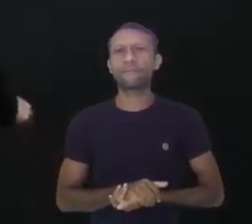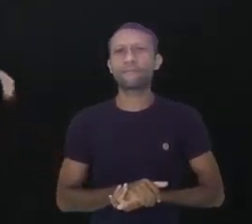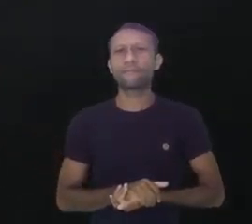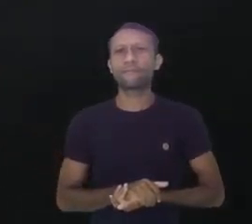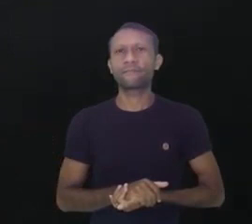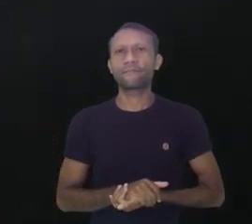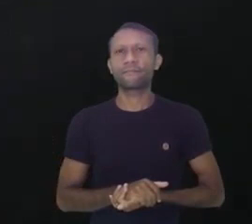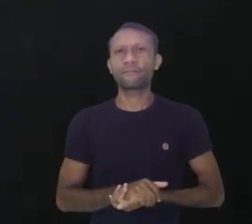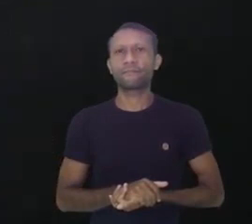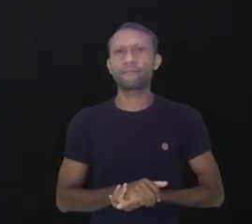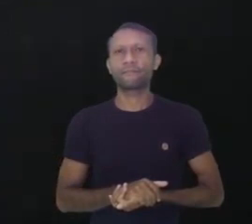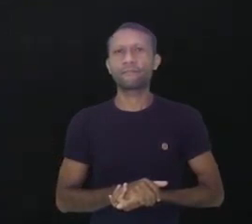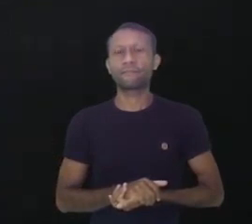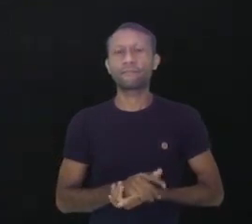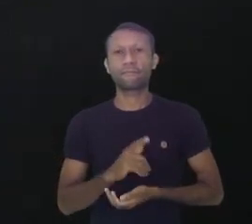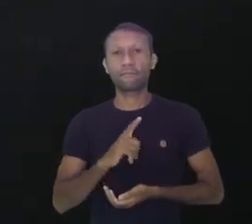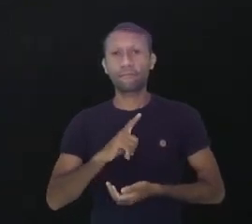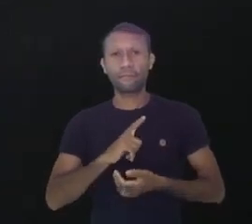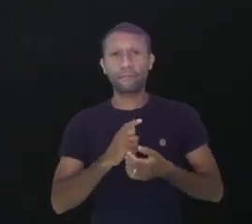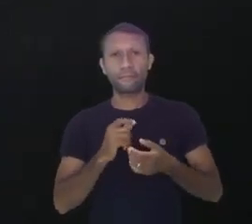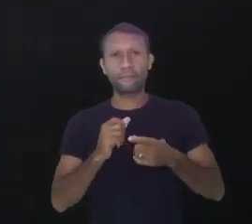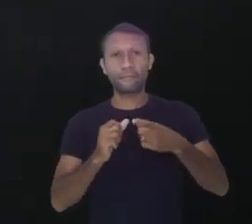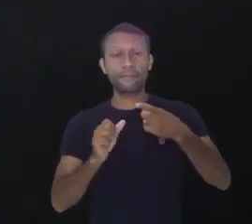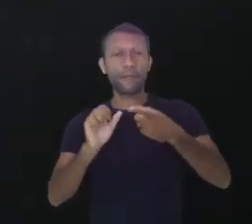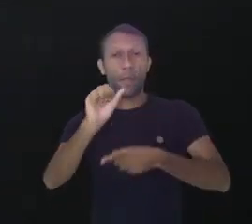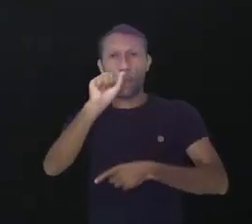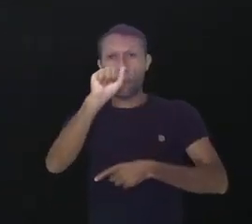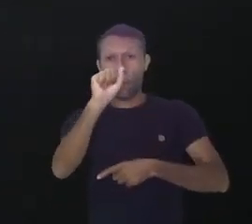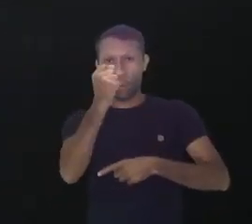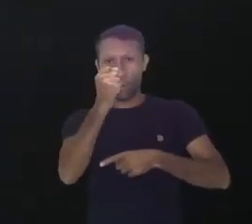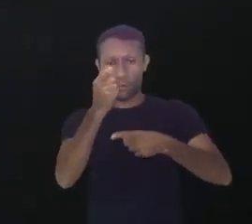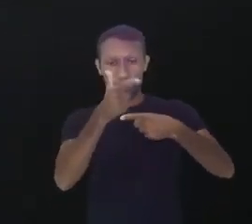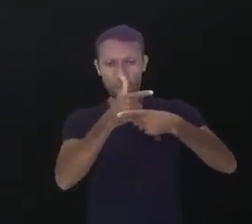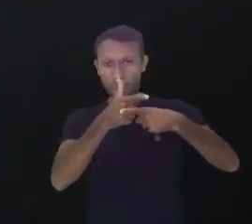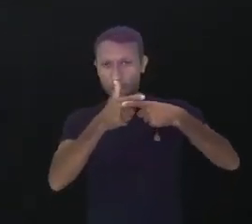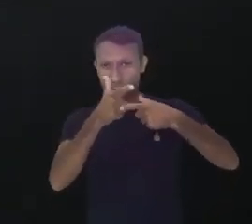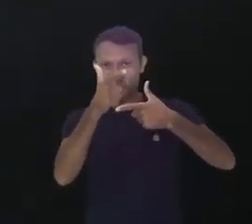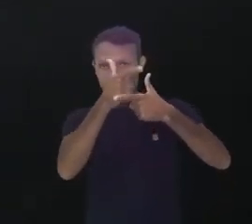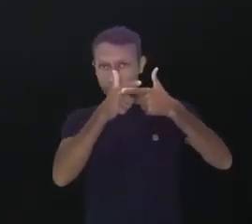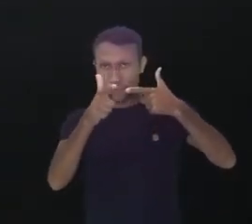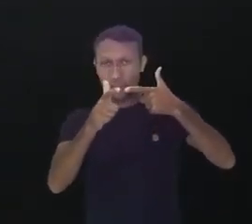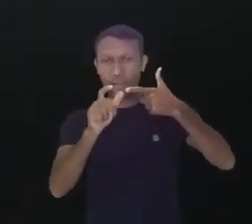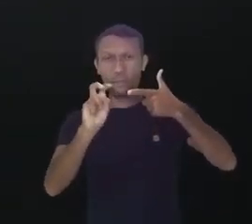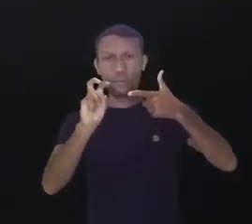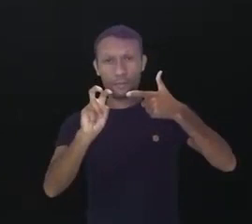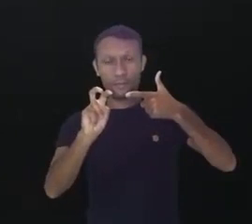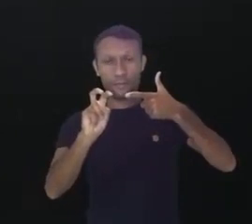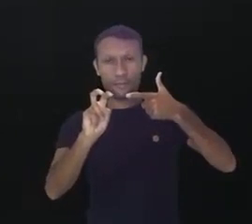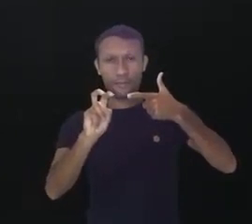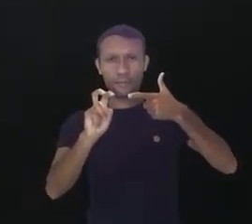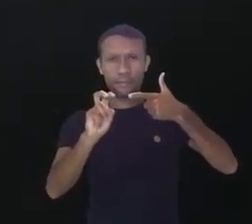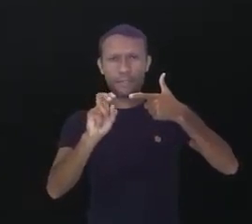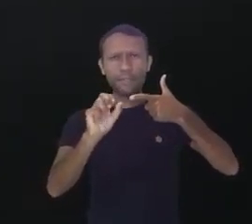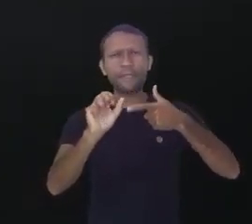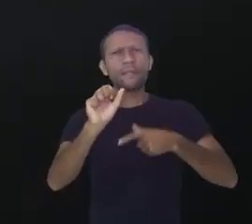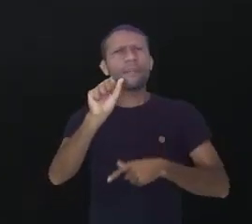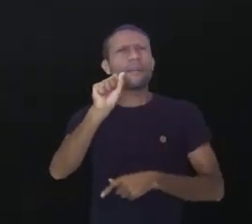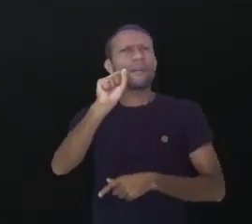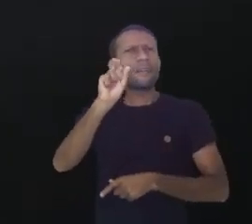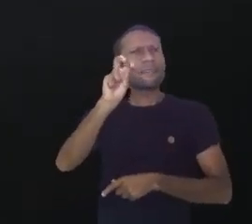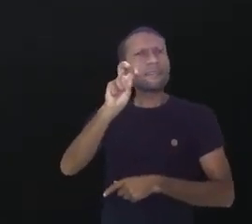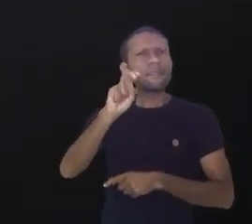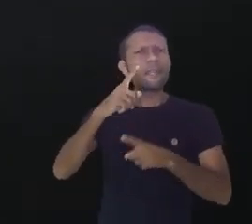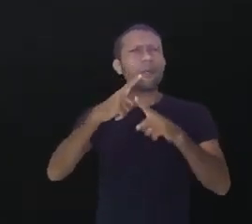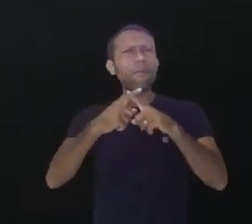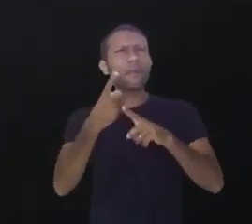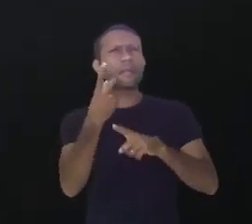Ó. Então, eu tenho aqui 8 dividido por 5, beleza? 8 dividido por 5, vamos lá. 5 vezes